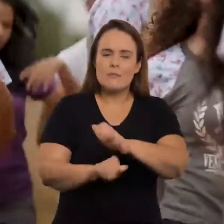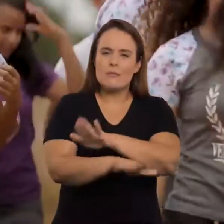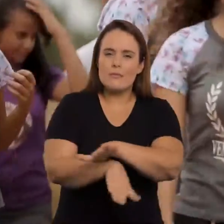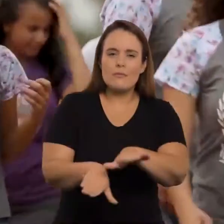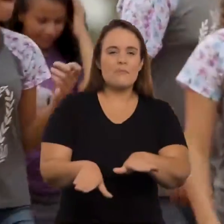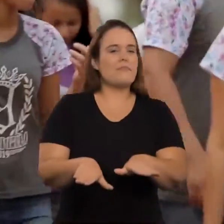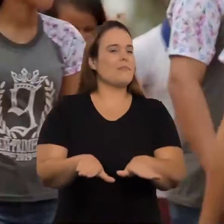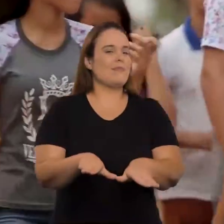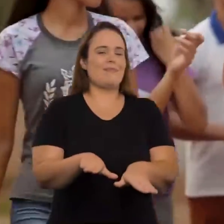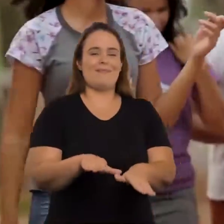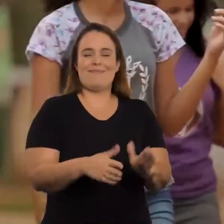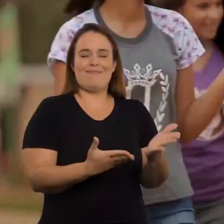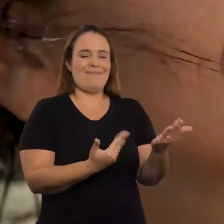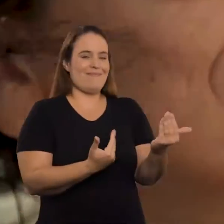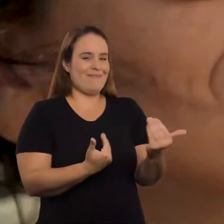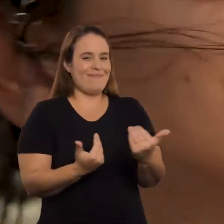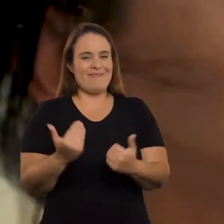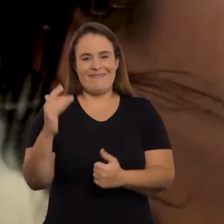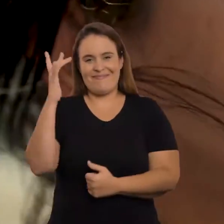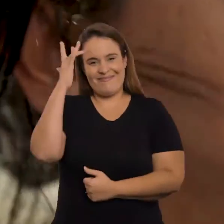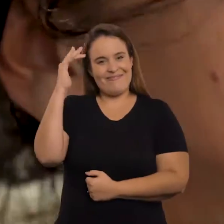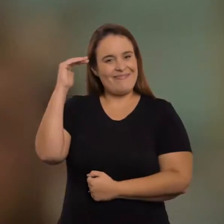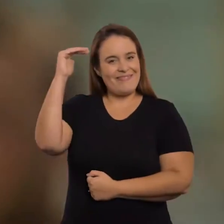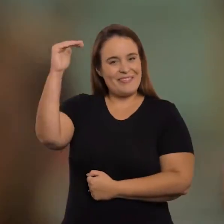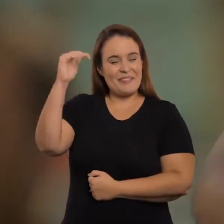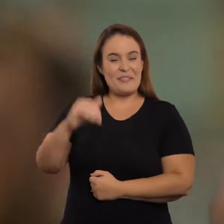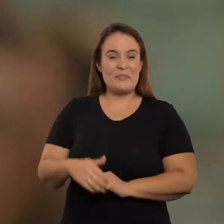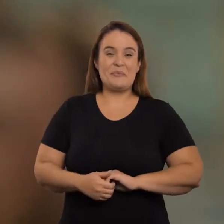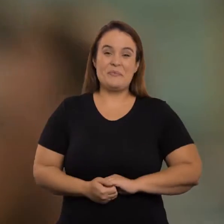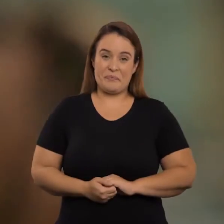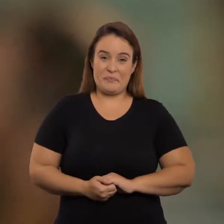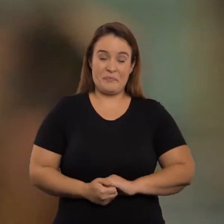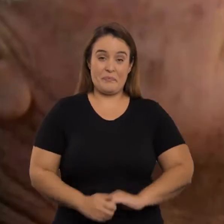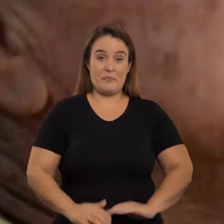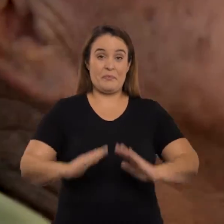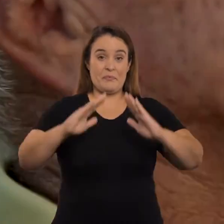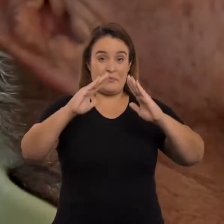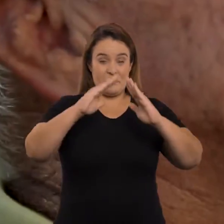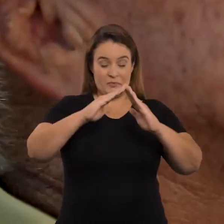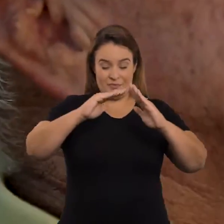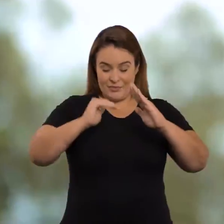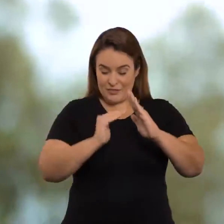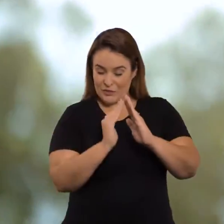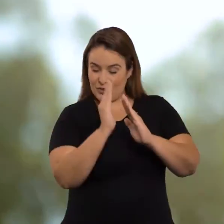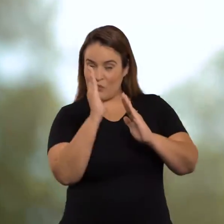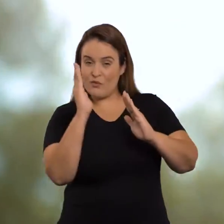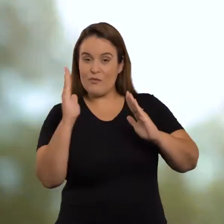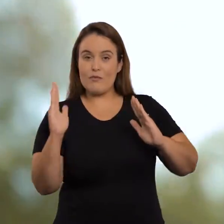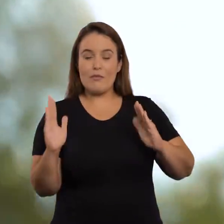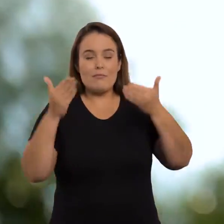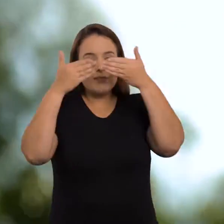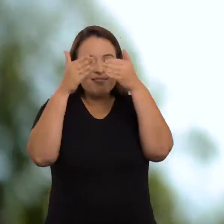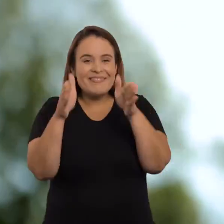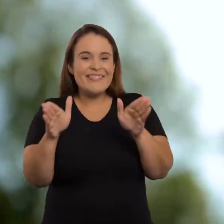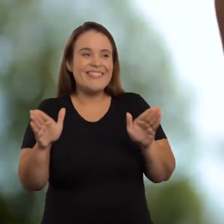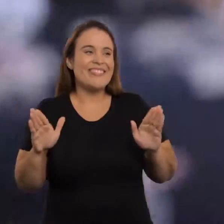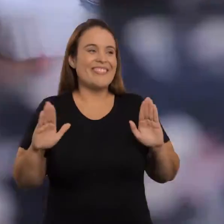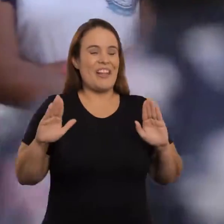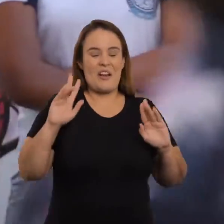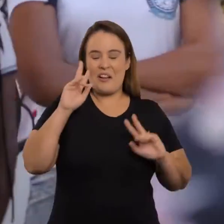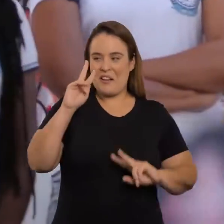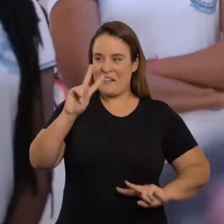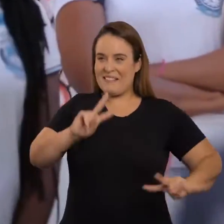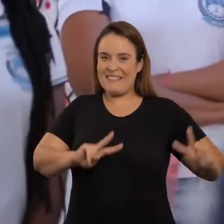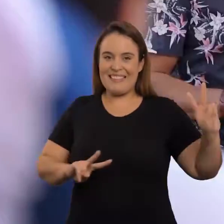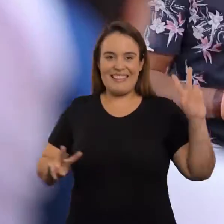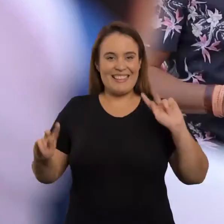jovens e adultos. Mas indo para fora significa abrir o muro, abrir a imaginação, poder ver outras paisagens,